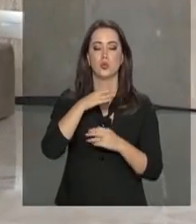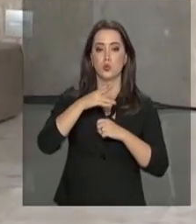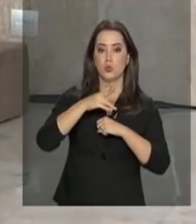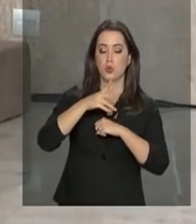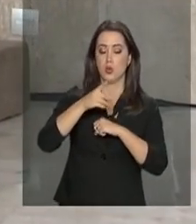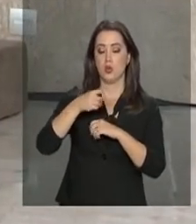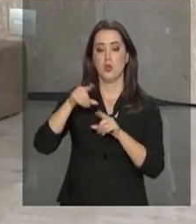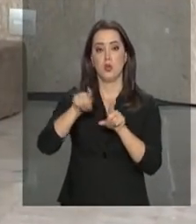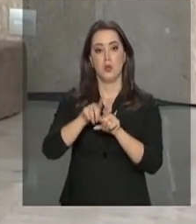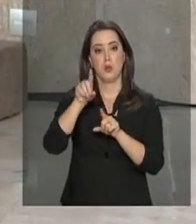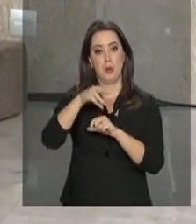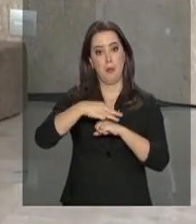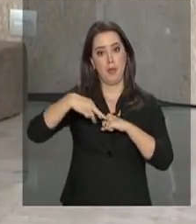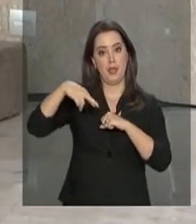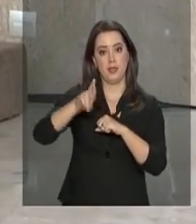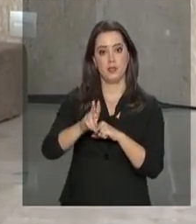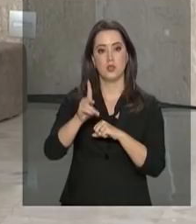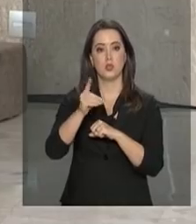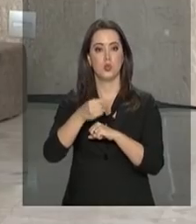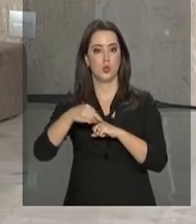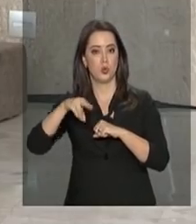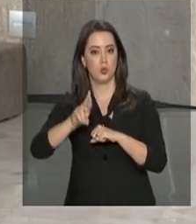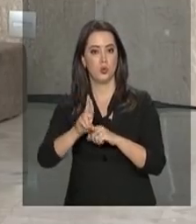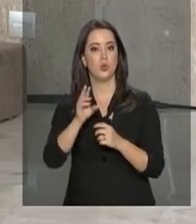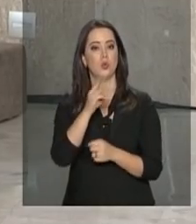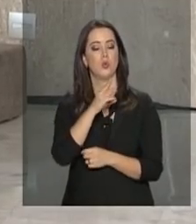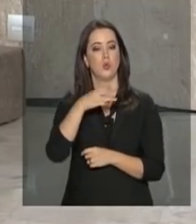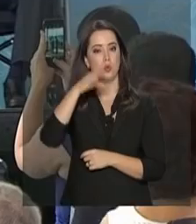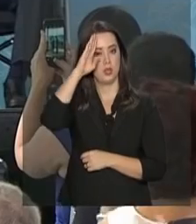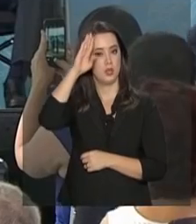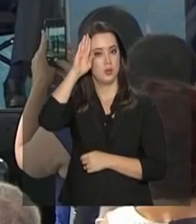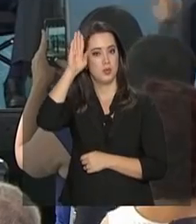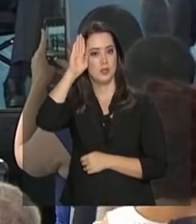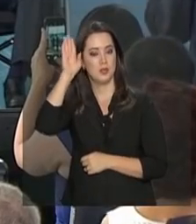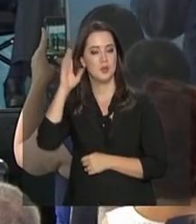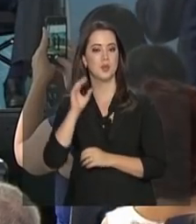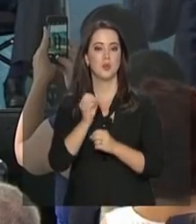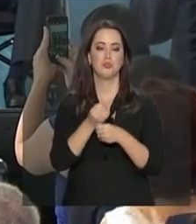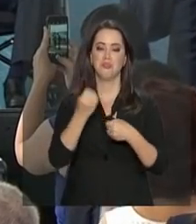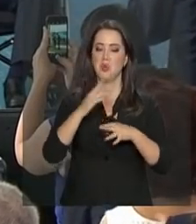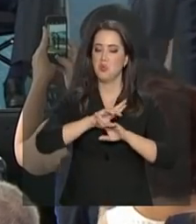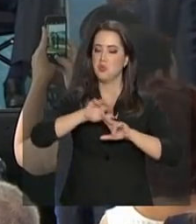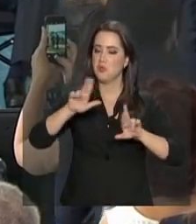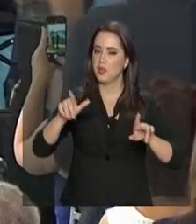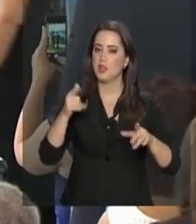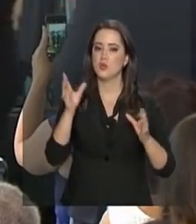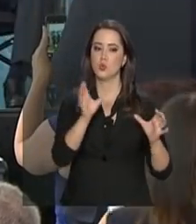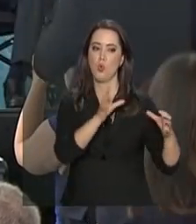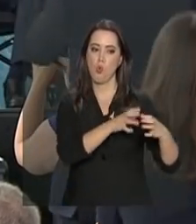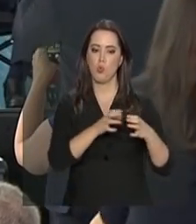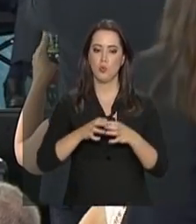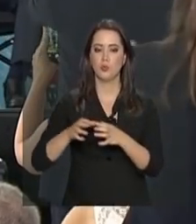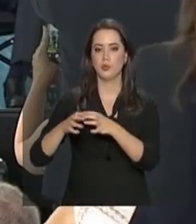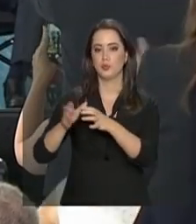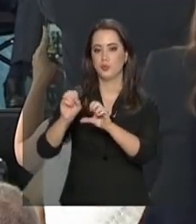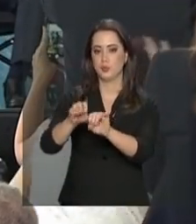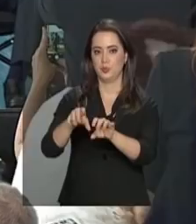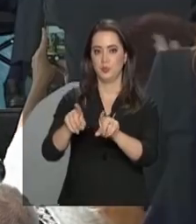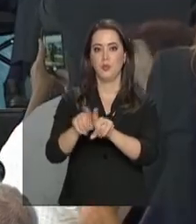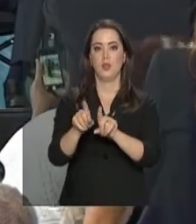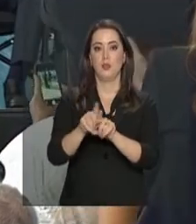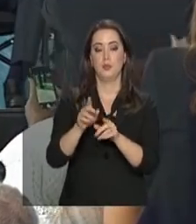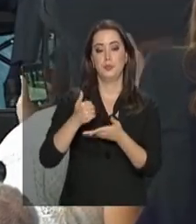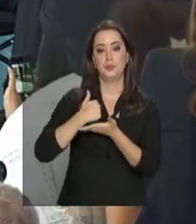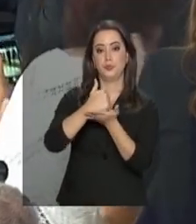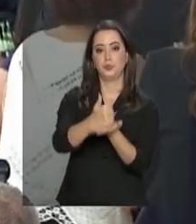mestre e doutor estudante do ensino superior e estudante do ensino médio também foram entregues prémios de mérito institucional